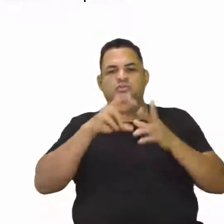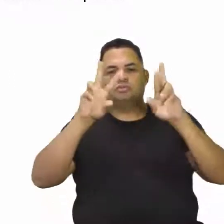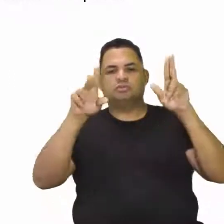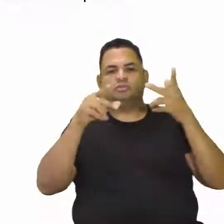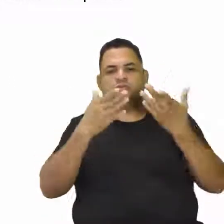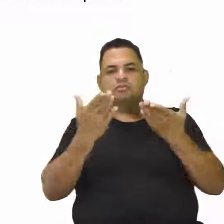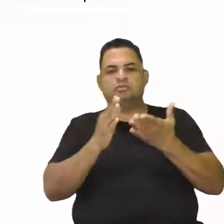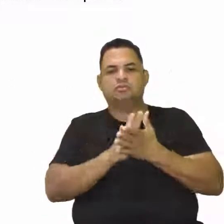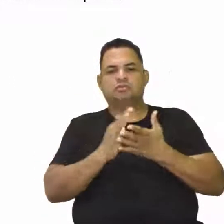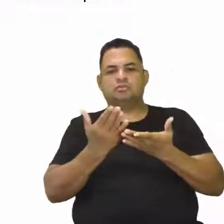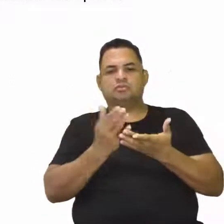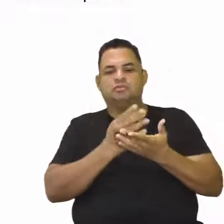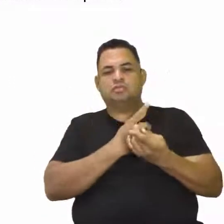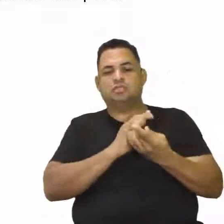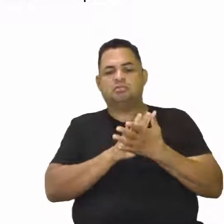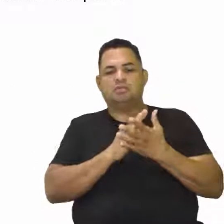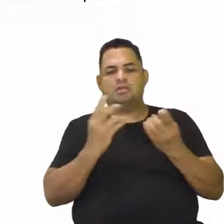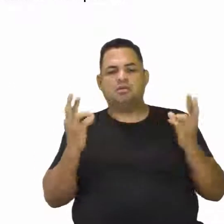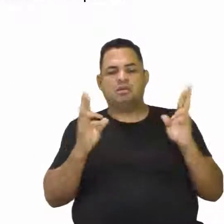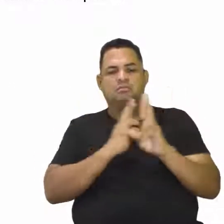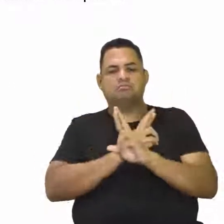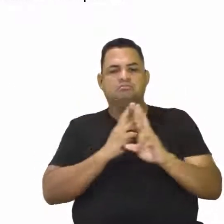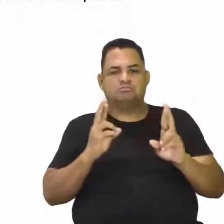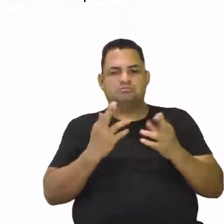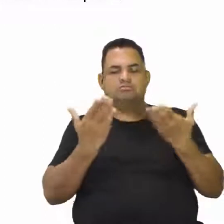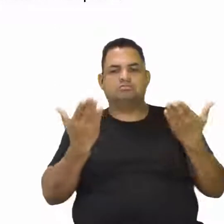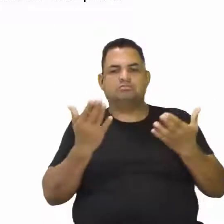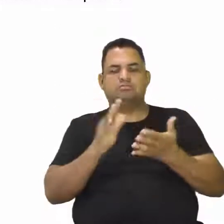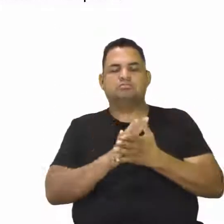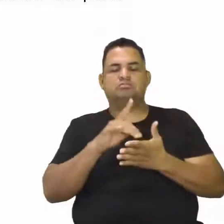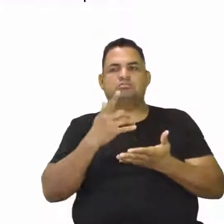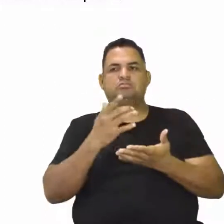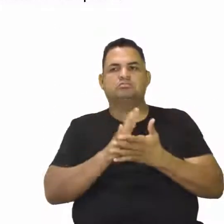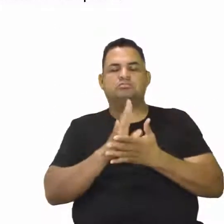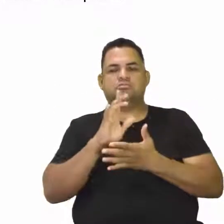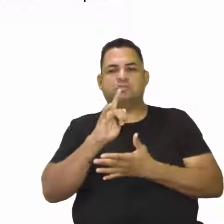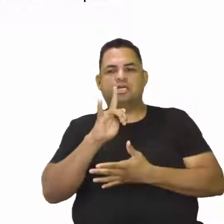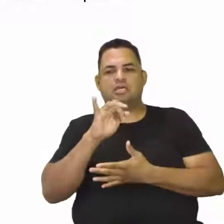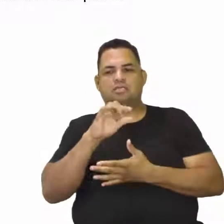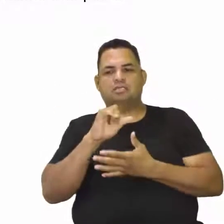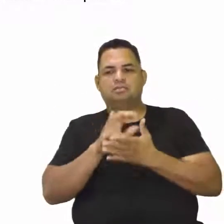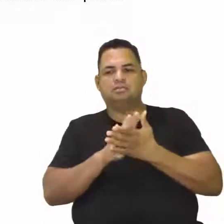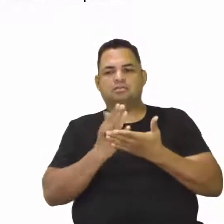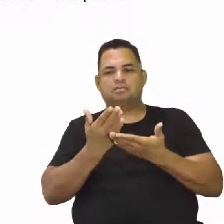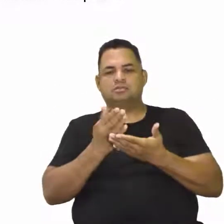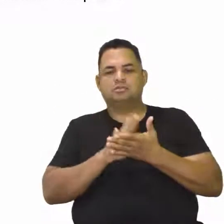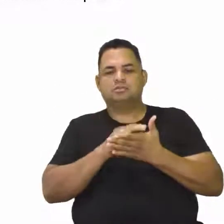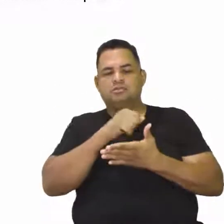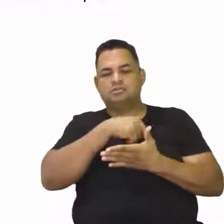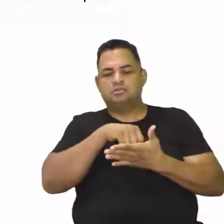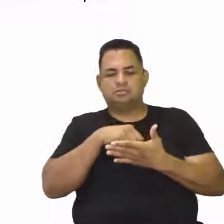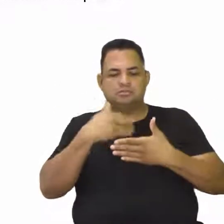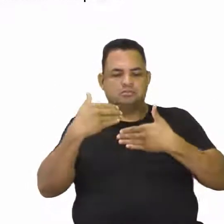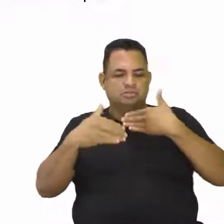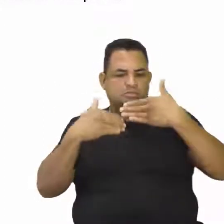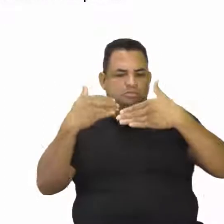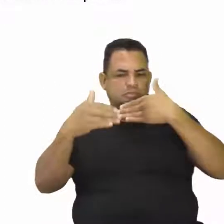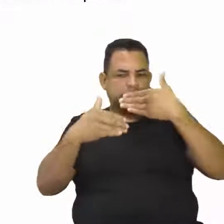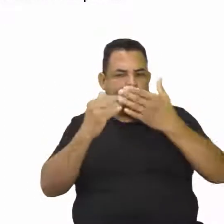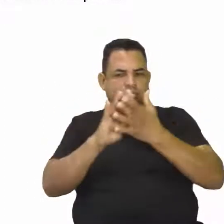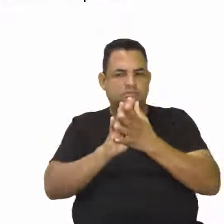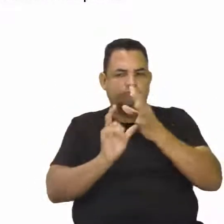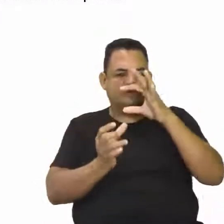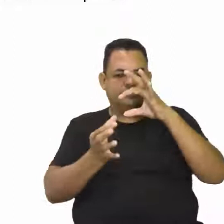fio condutor entre as suas relações. Na verdade, o Galeano, ele foi ali escrevendo uma história atrás da outra e que elas vão